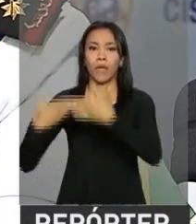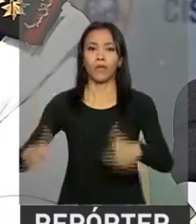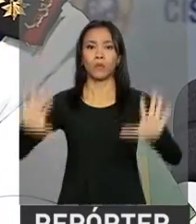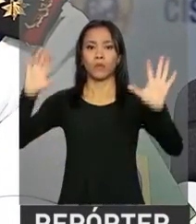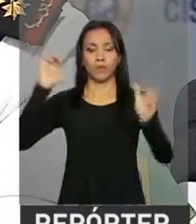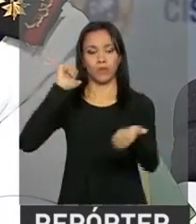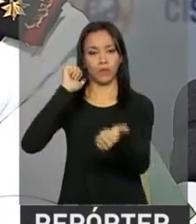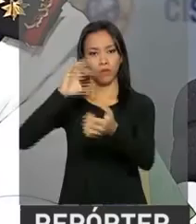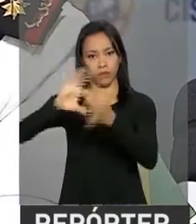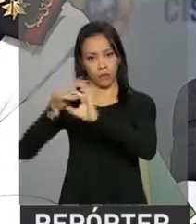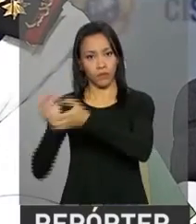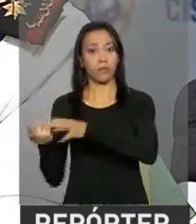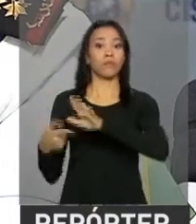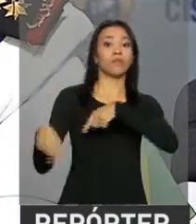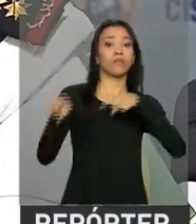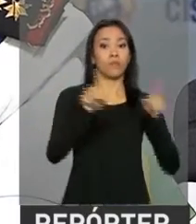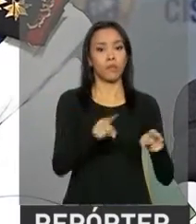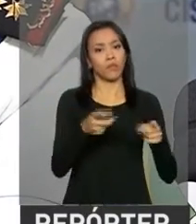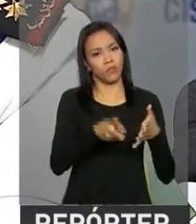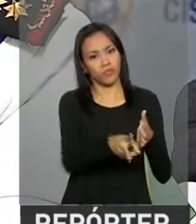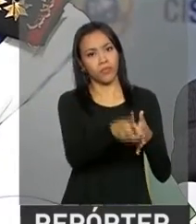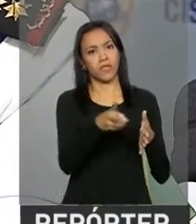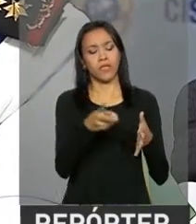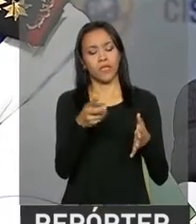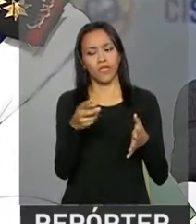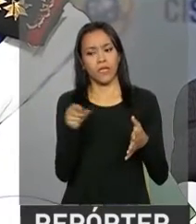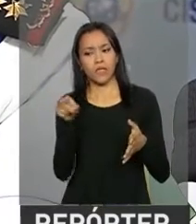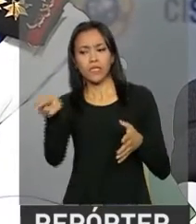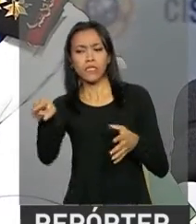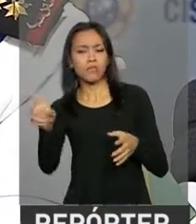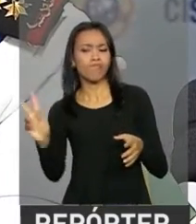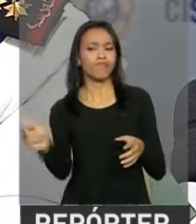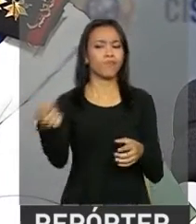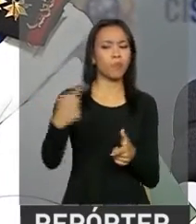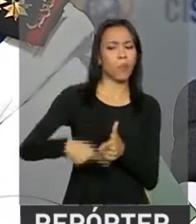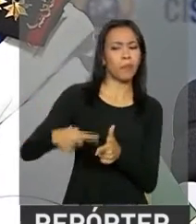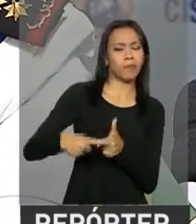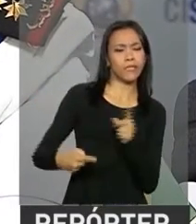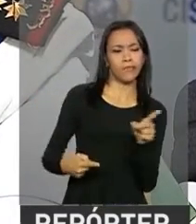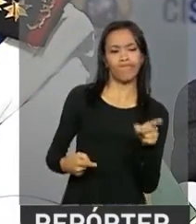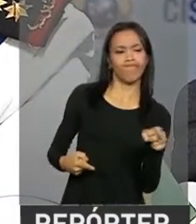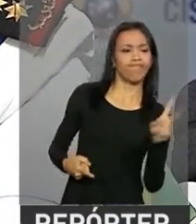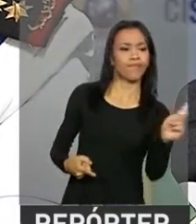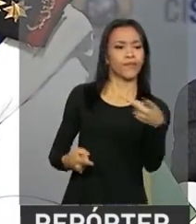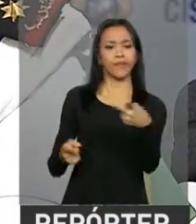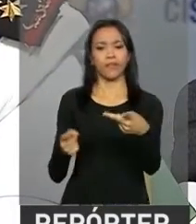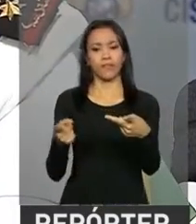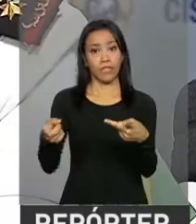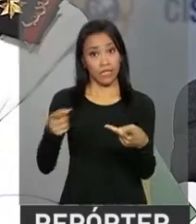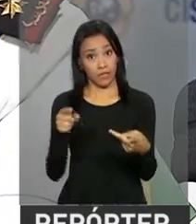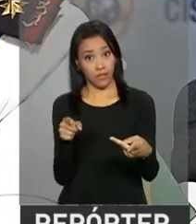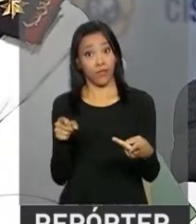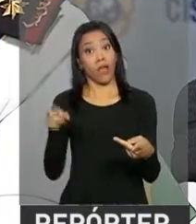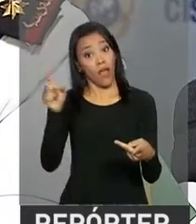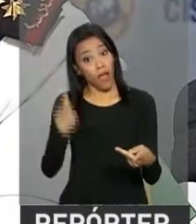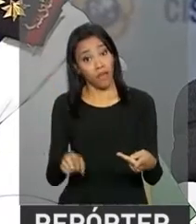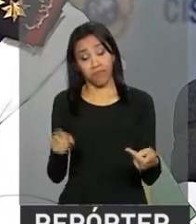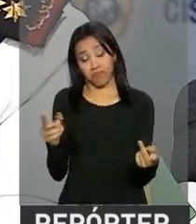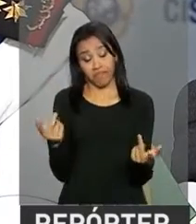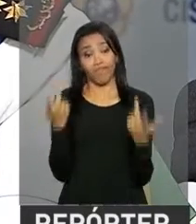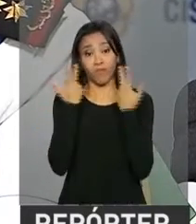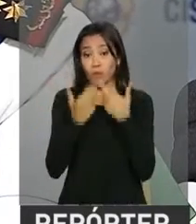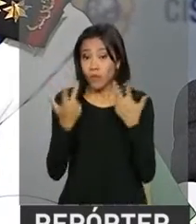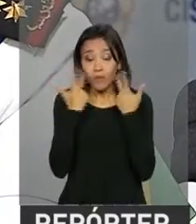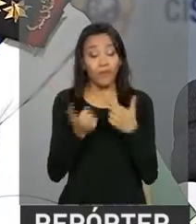se me permitem com aqui e ali algum probleminha que você tem dada a complexidade mas eu diria que